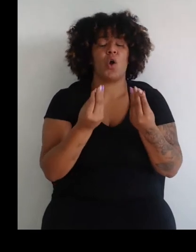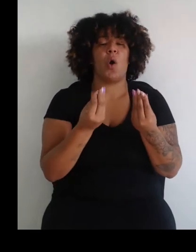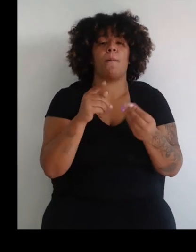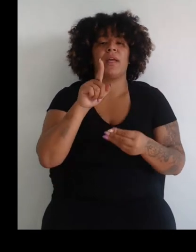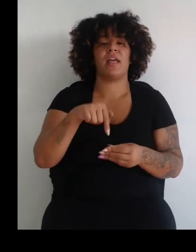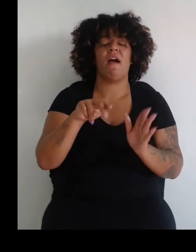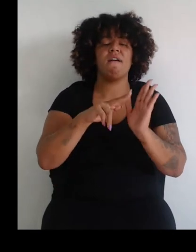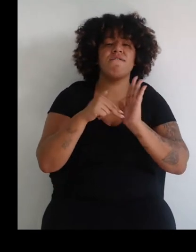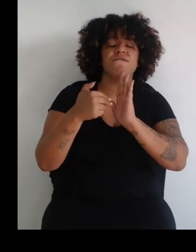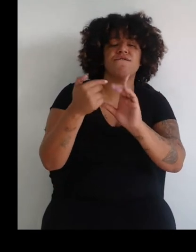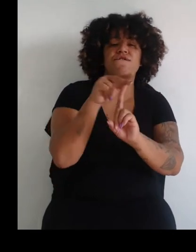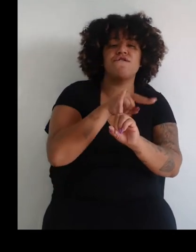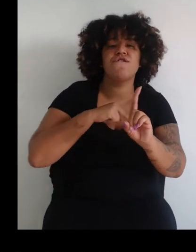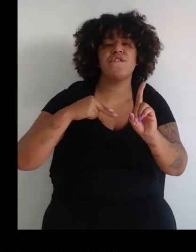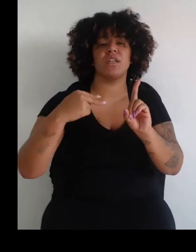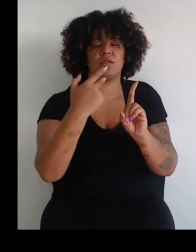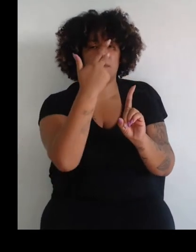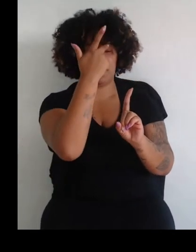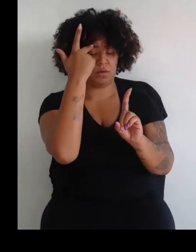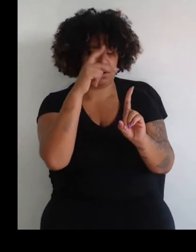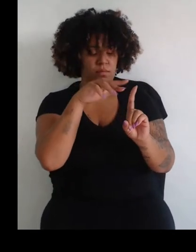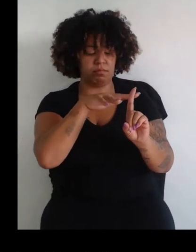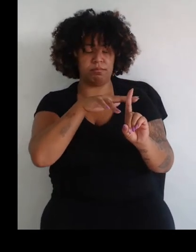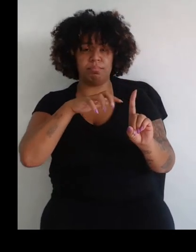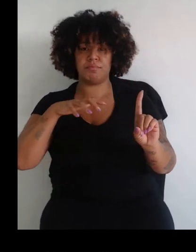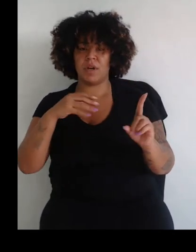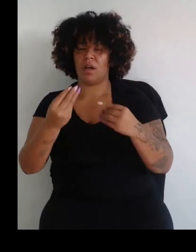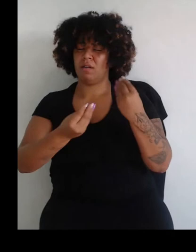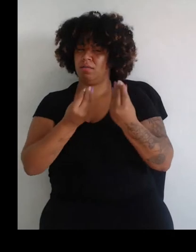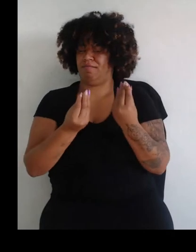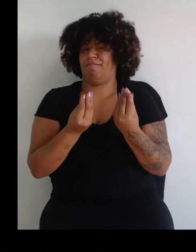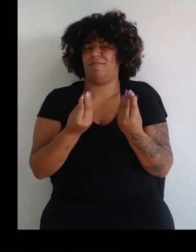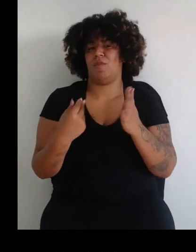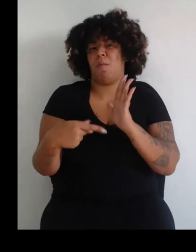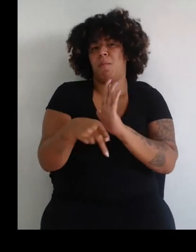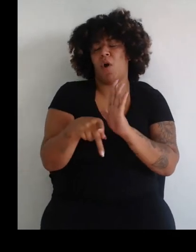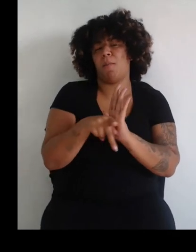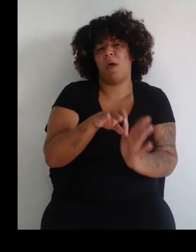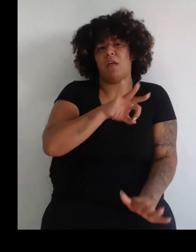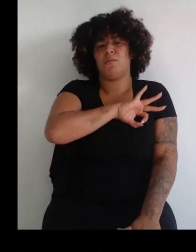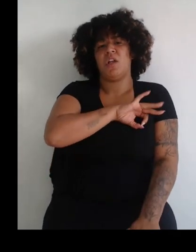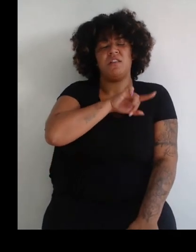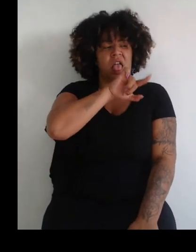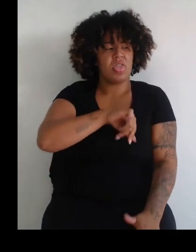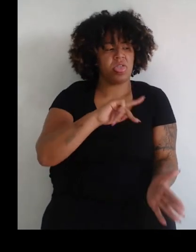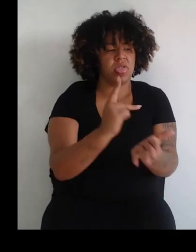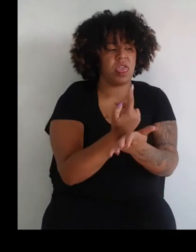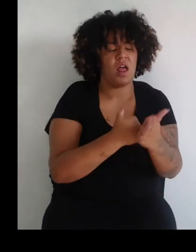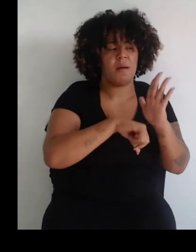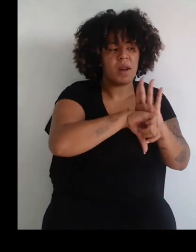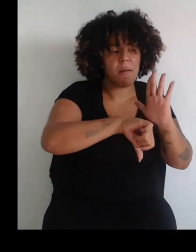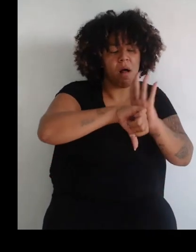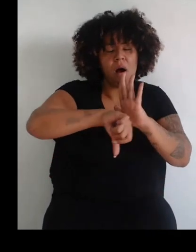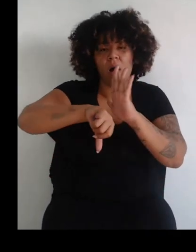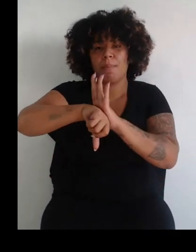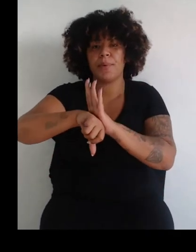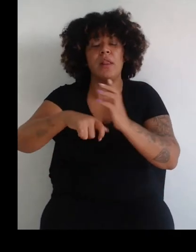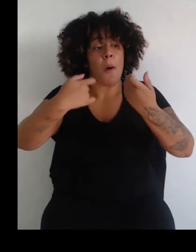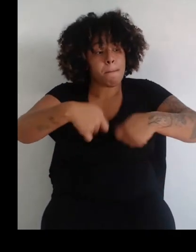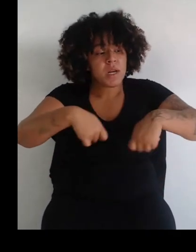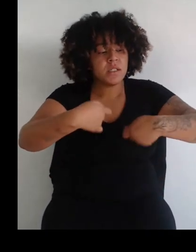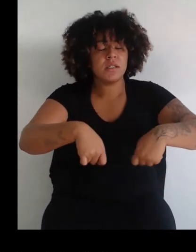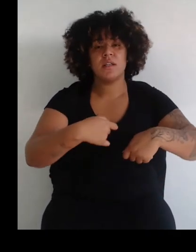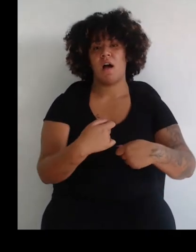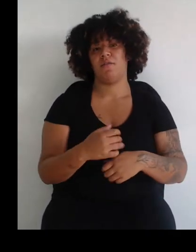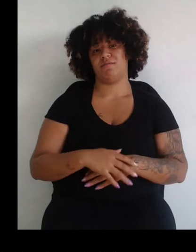comportamentos tornados visíveis pela polícia e era esse comportamento que tinha que ser punido Então